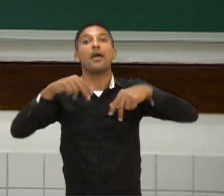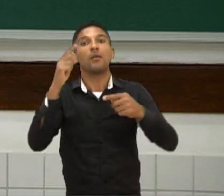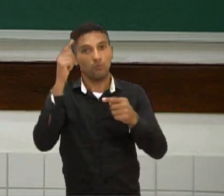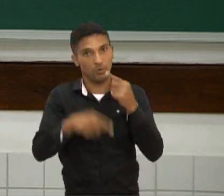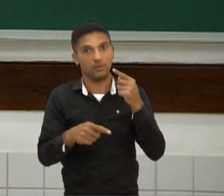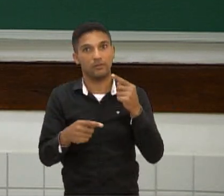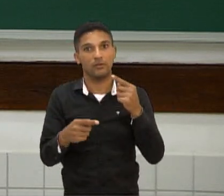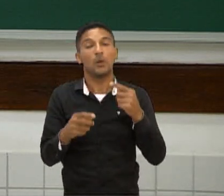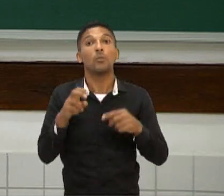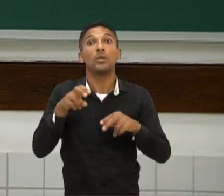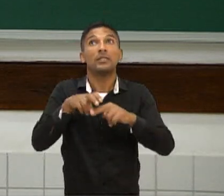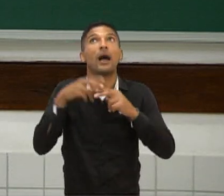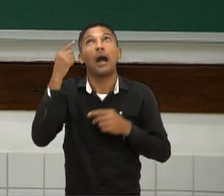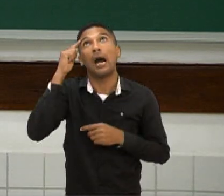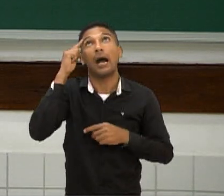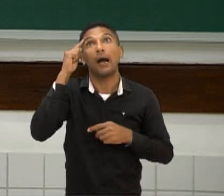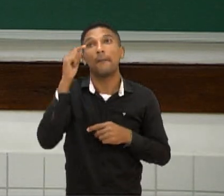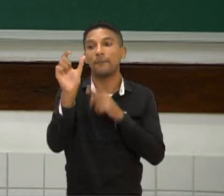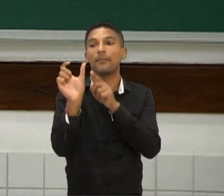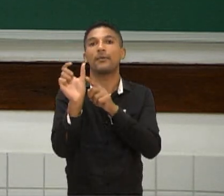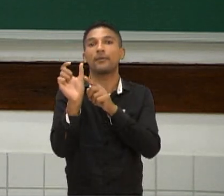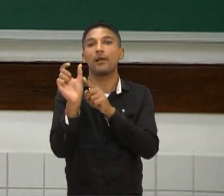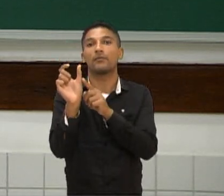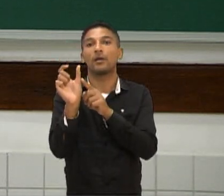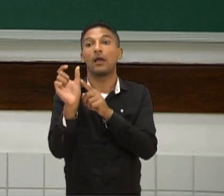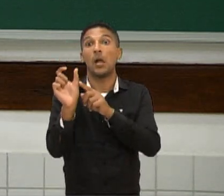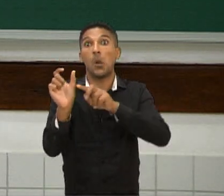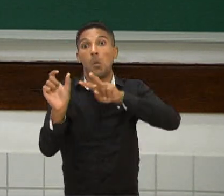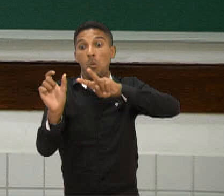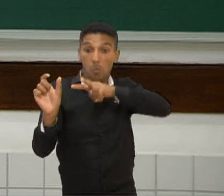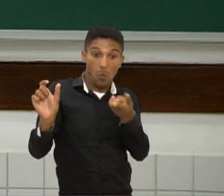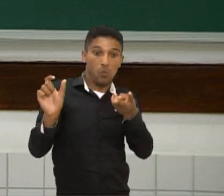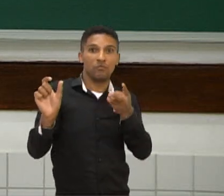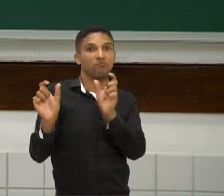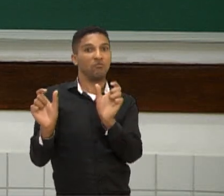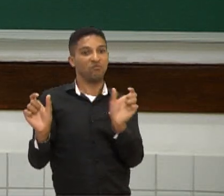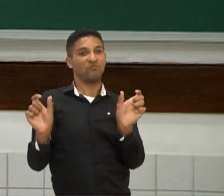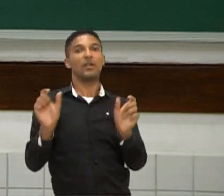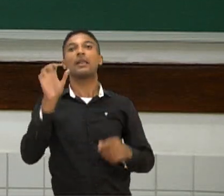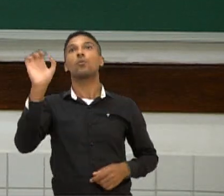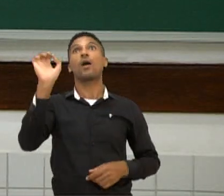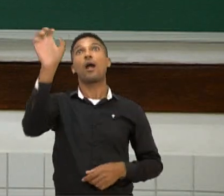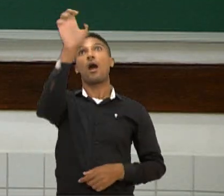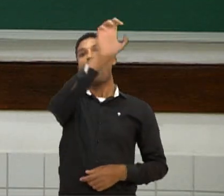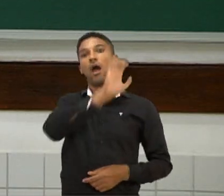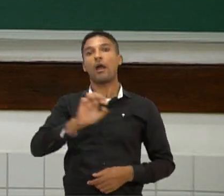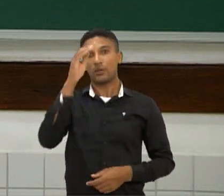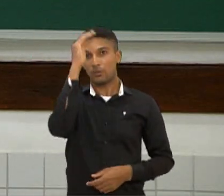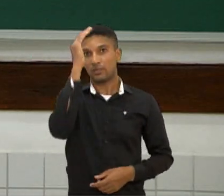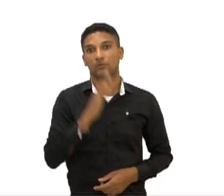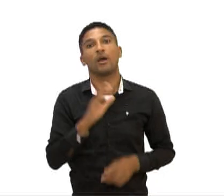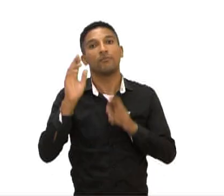foi se construindo a cultura nossa brasileira do samba. Continuando,